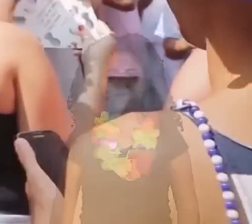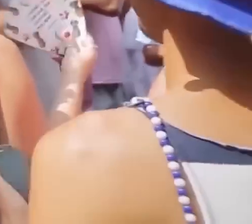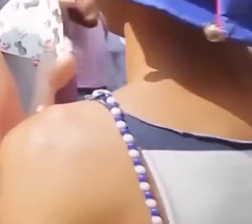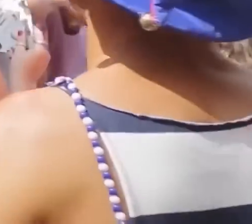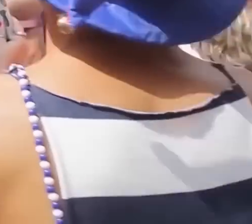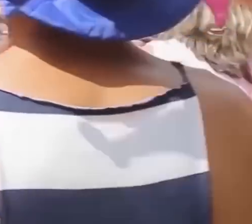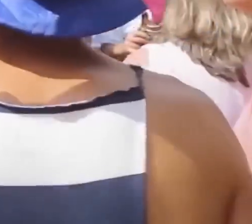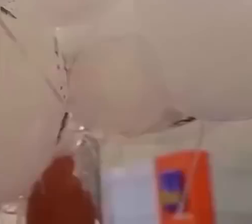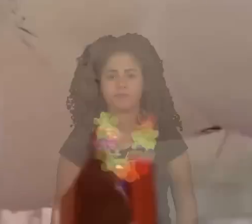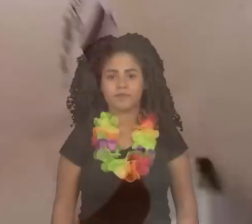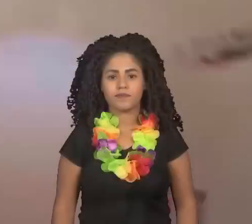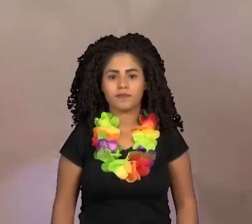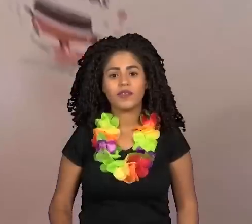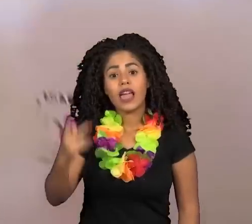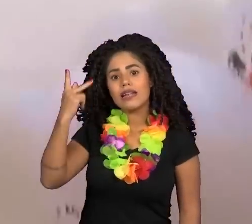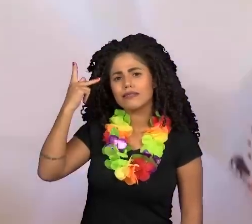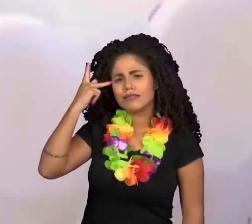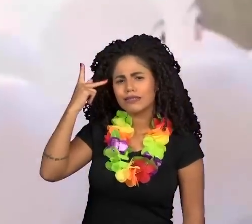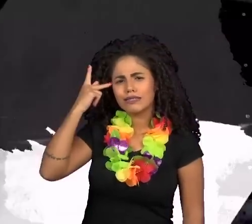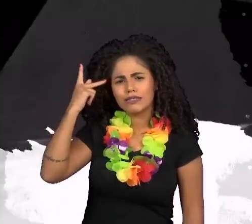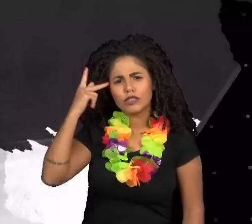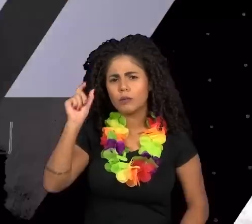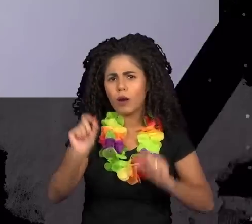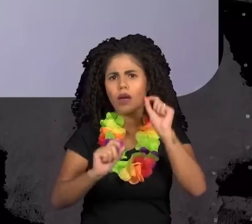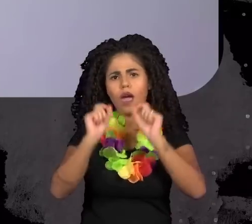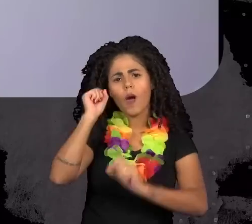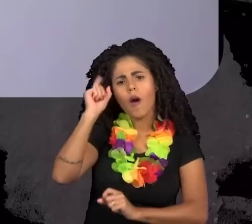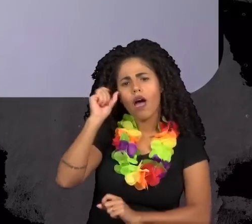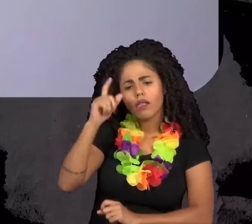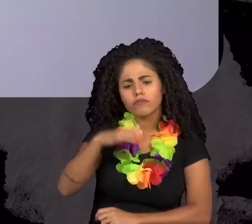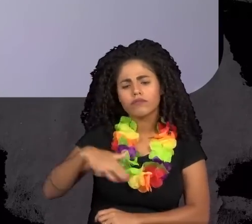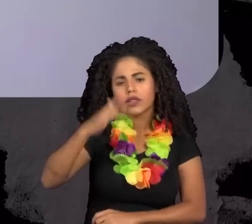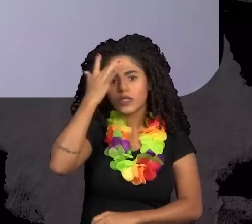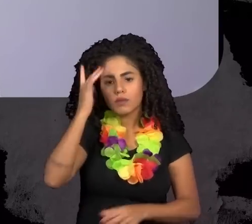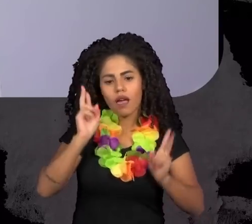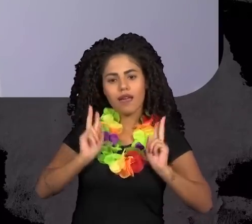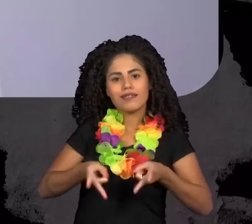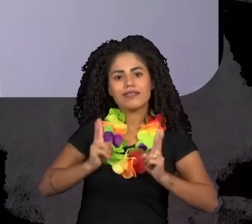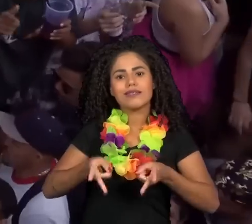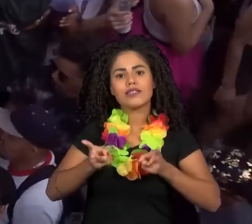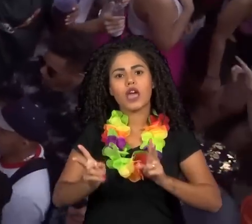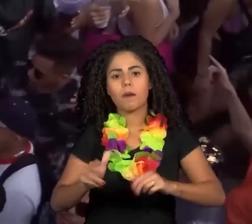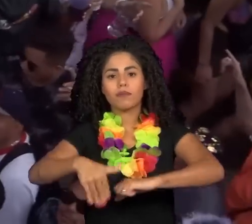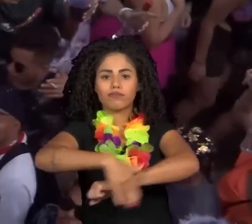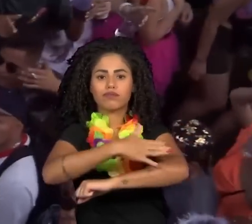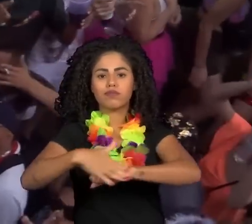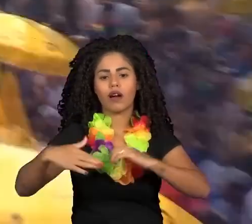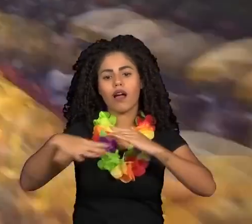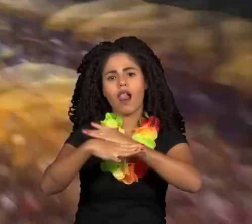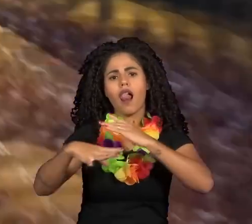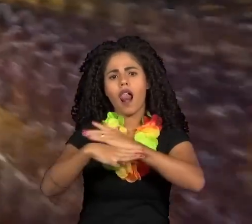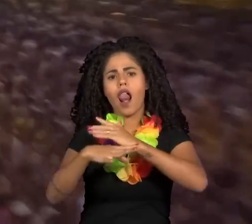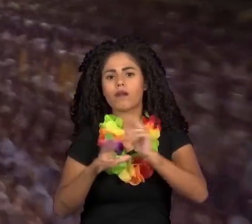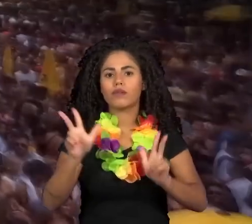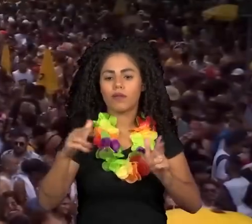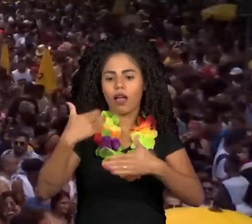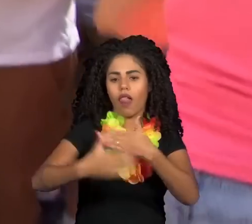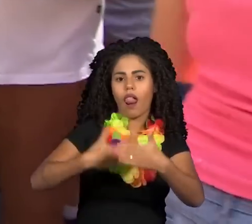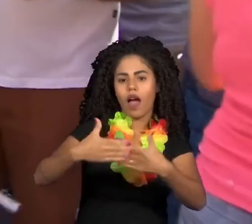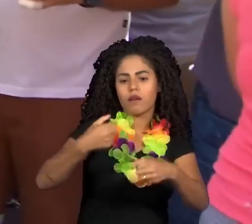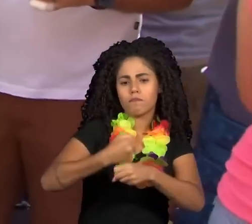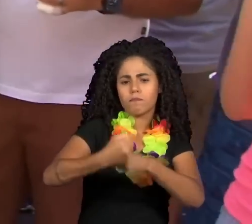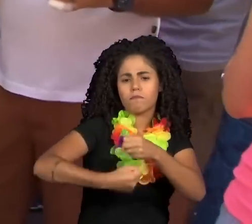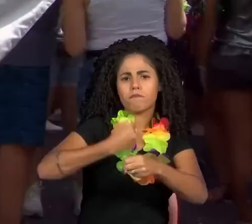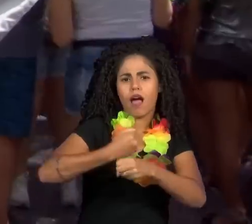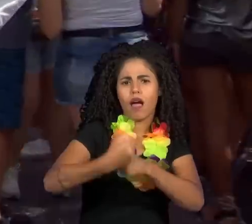São Paulo não tinha uma cultura de os paulistanos permanecessem na cidade no carnaval. Conforme os anos foram passando,